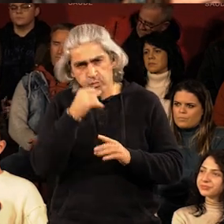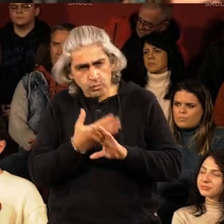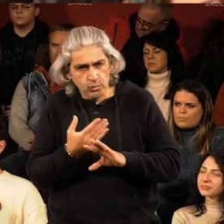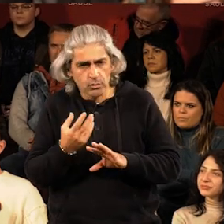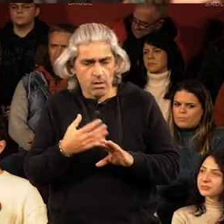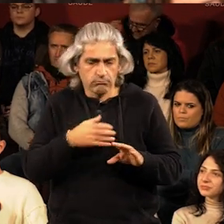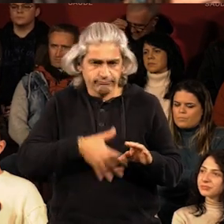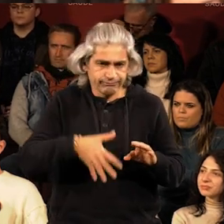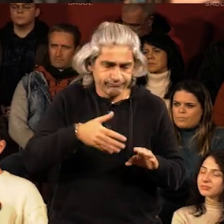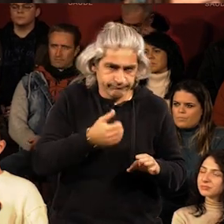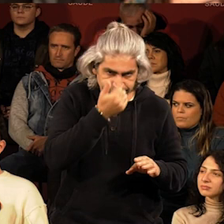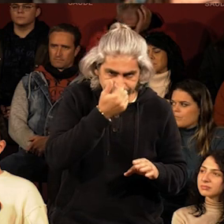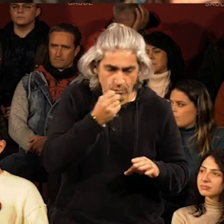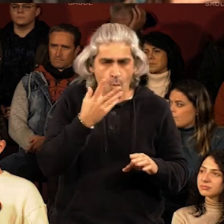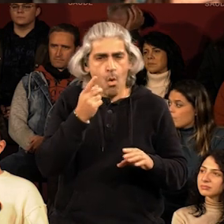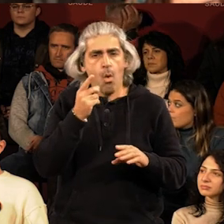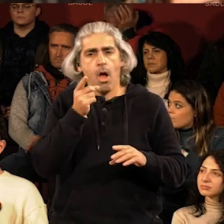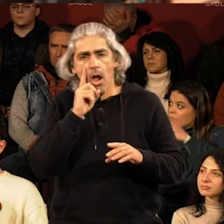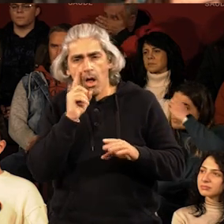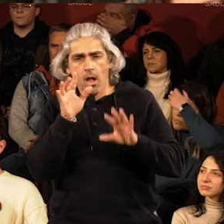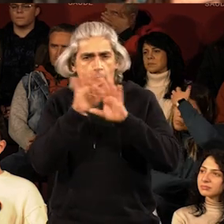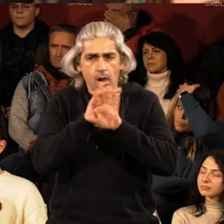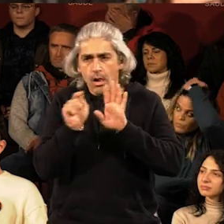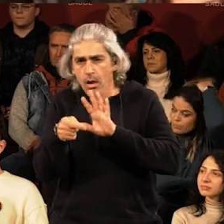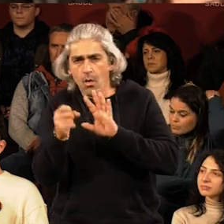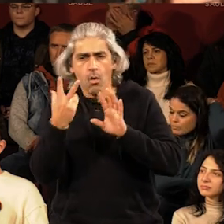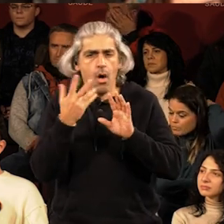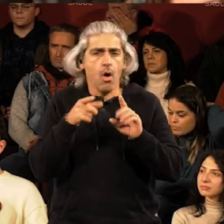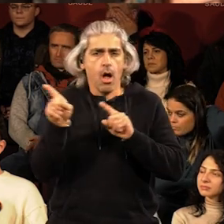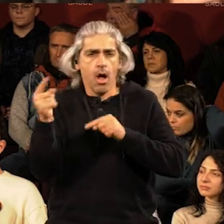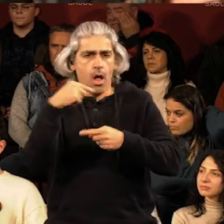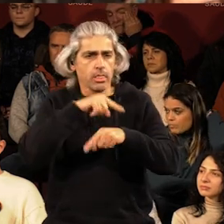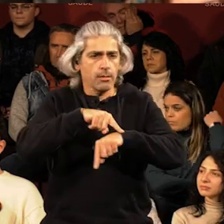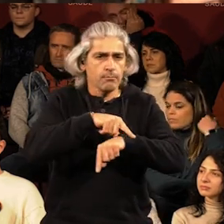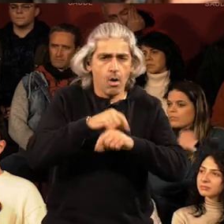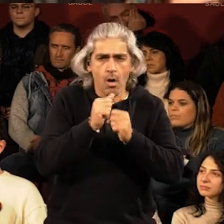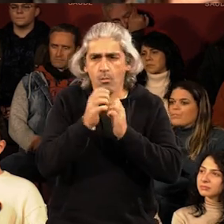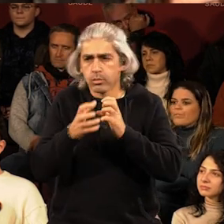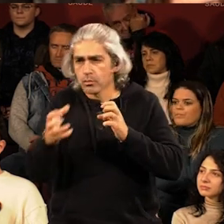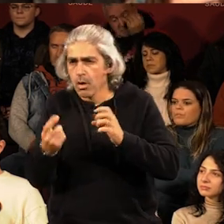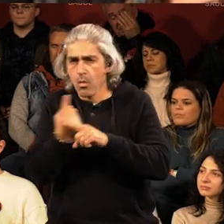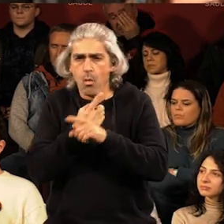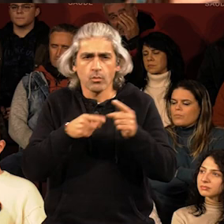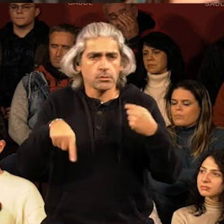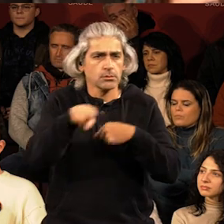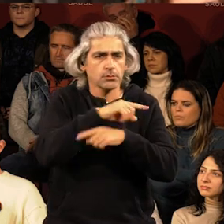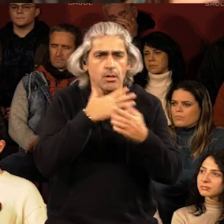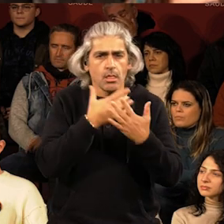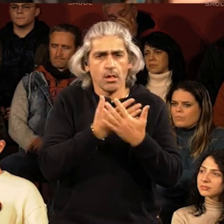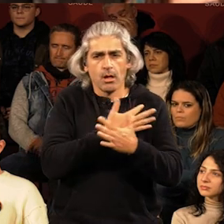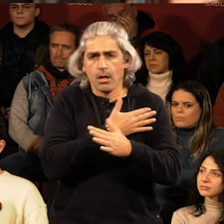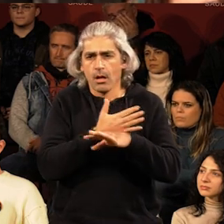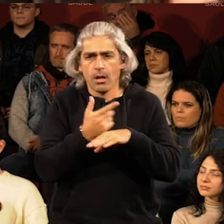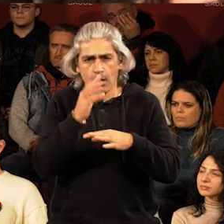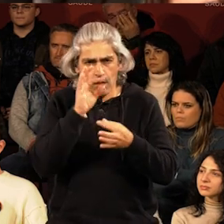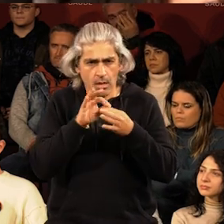clandestinidade porque entre a falta de resposta às demoras o jogo do empurra e o labirinto burocrático passaram-se as tão